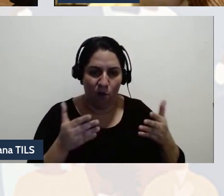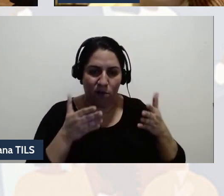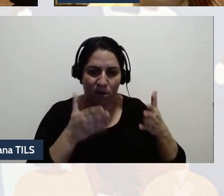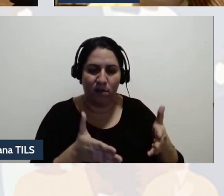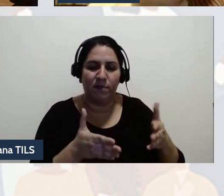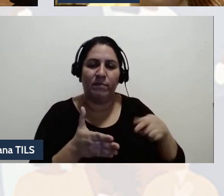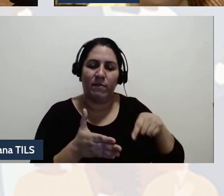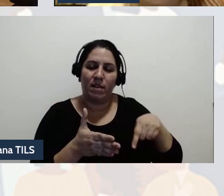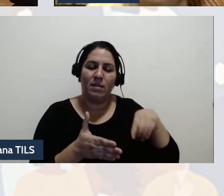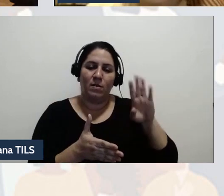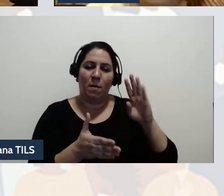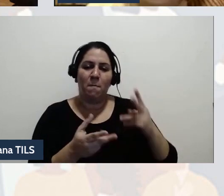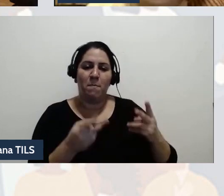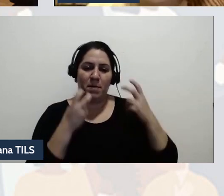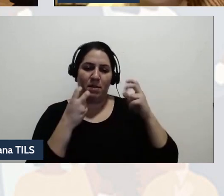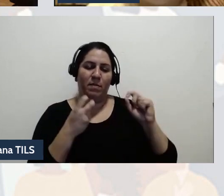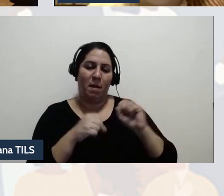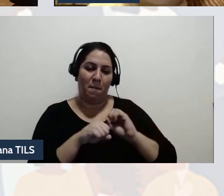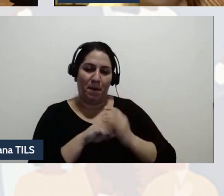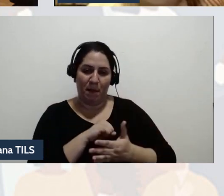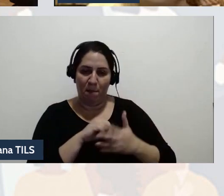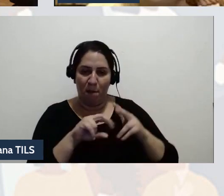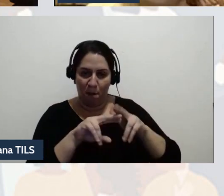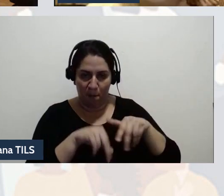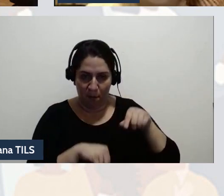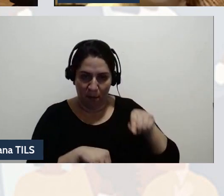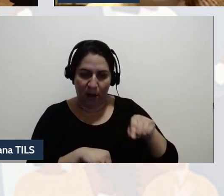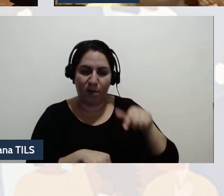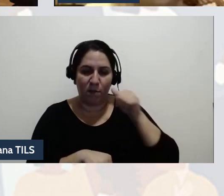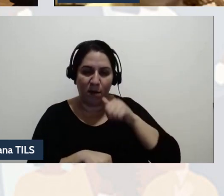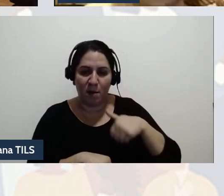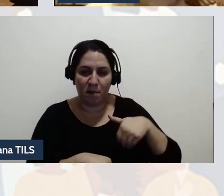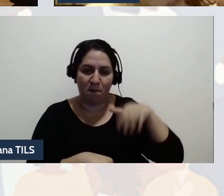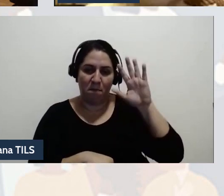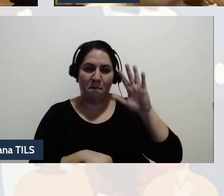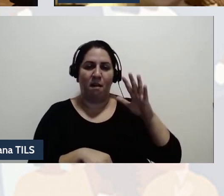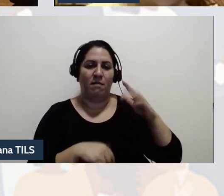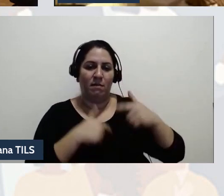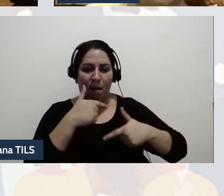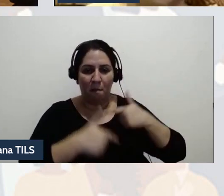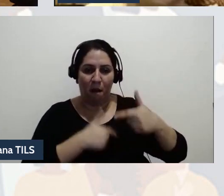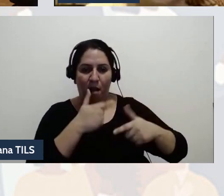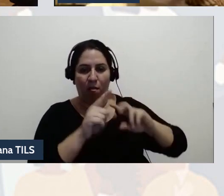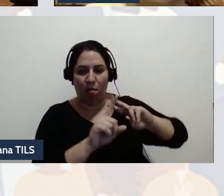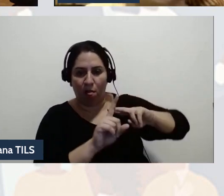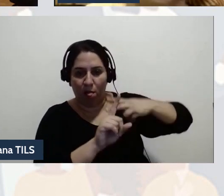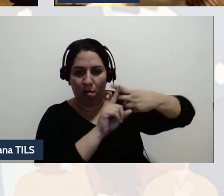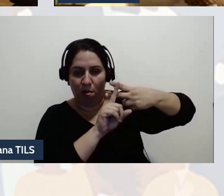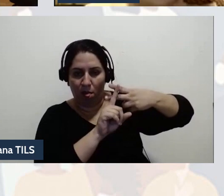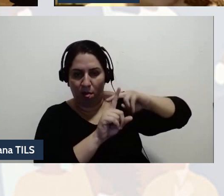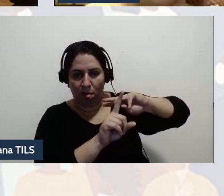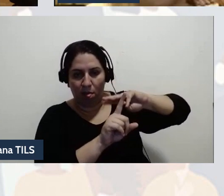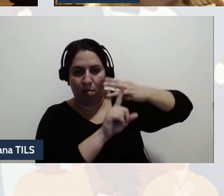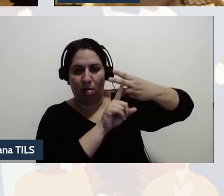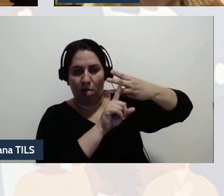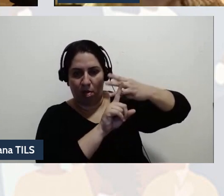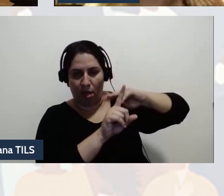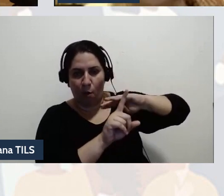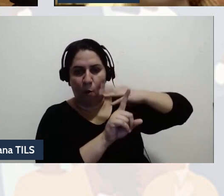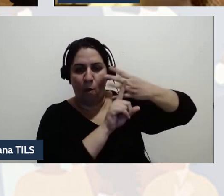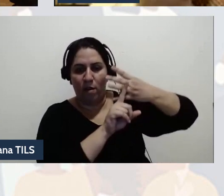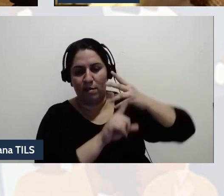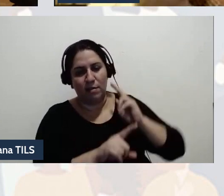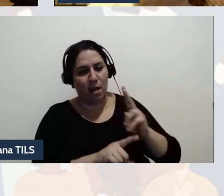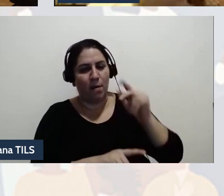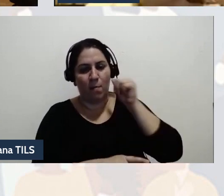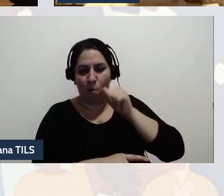então, por causa da pandemia também, as mulheres ficaram com sobrecarga de trabalho, né? Então, as mulheres sempre têm sobrecarga de